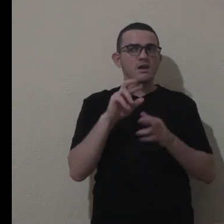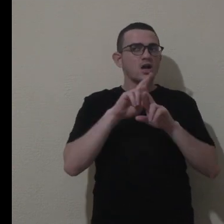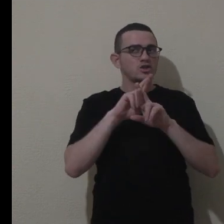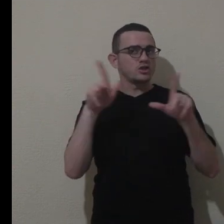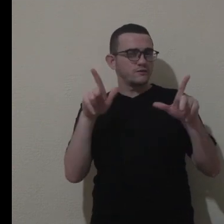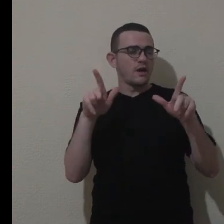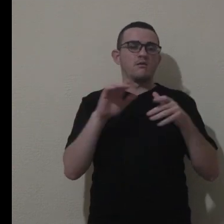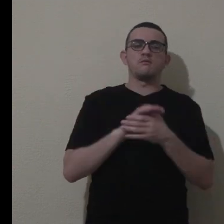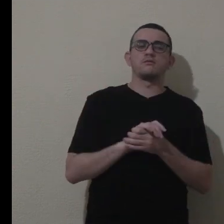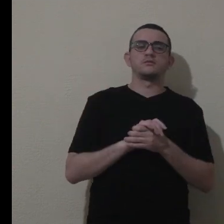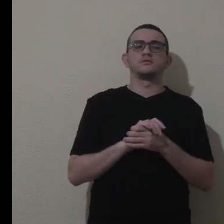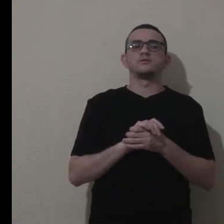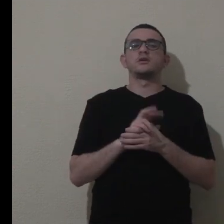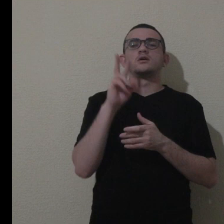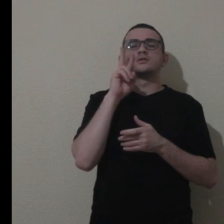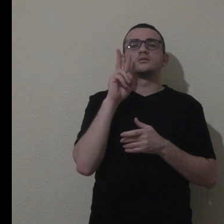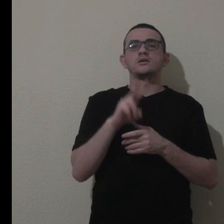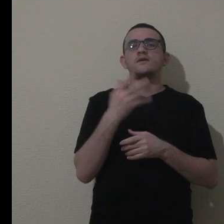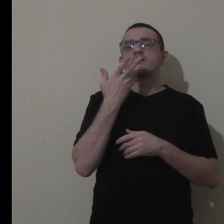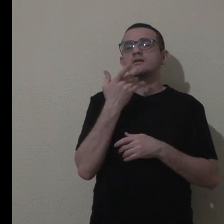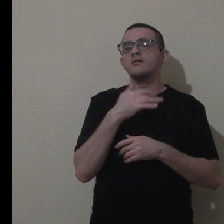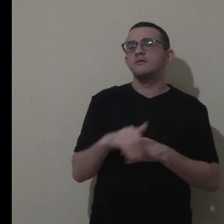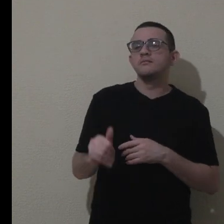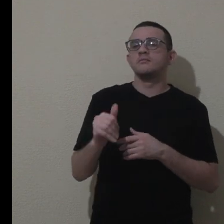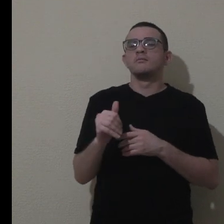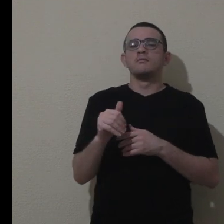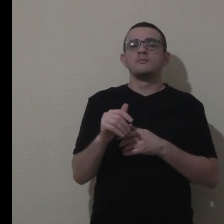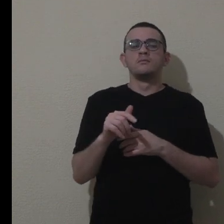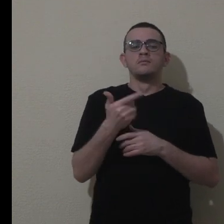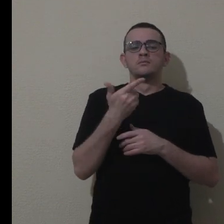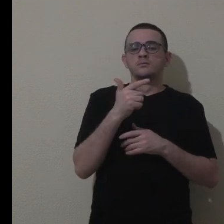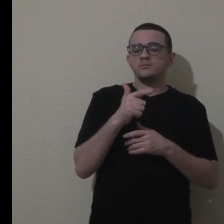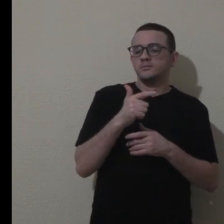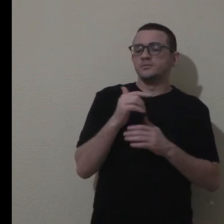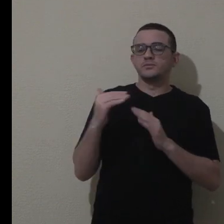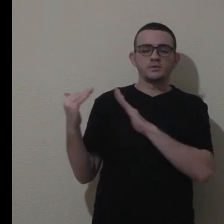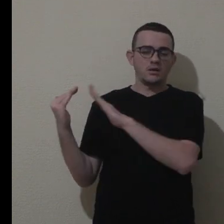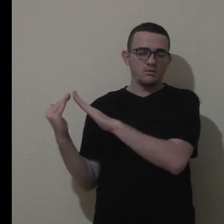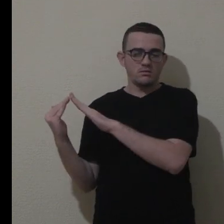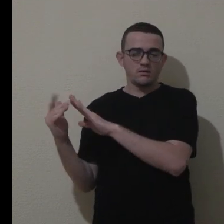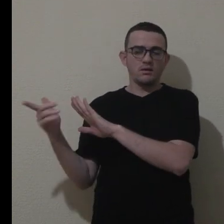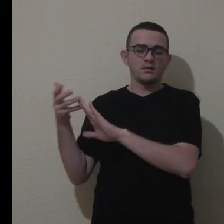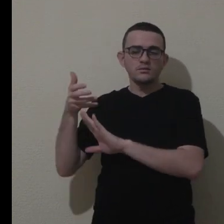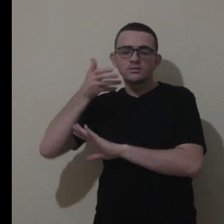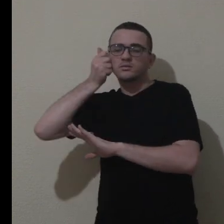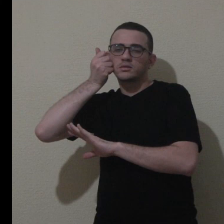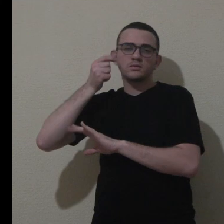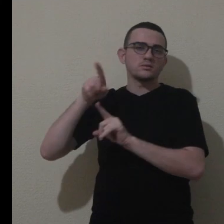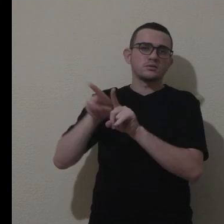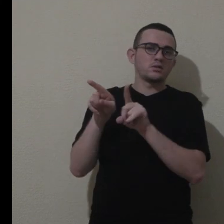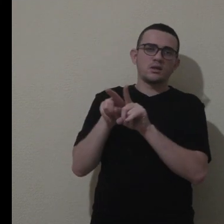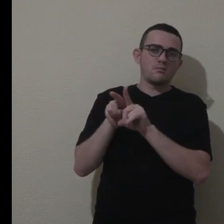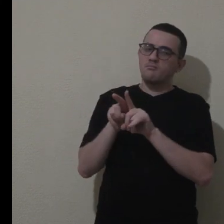é diferente de cara. Né? Você vê que as crianças que não estão no asilo e que